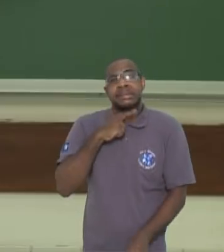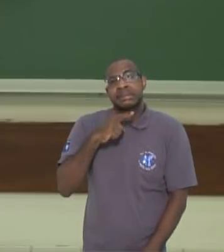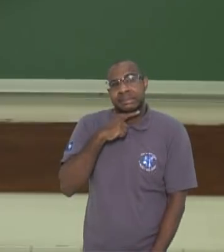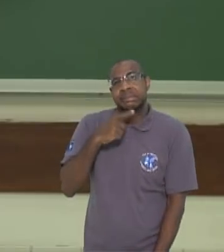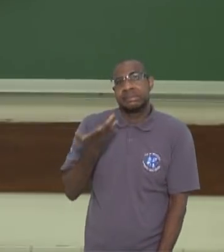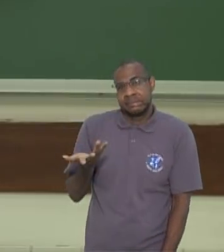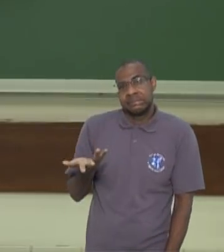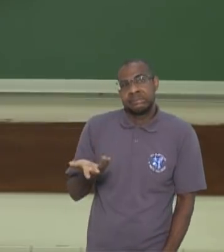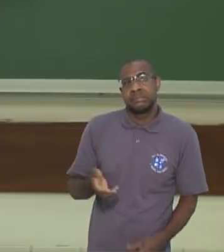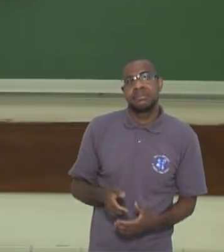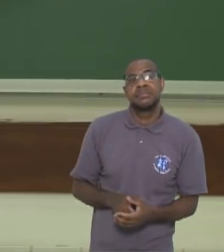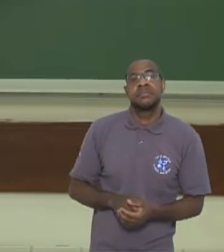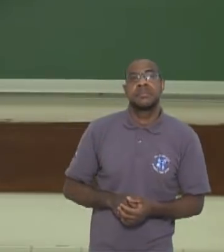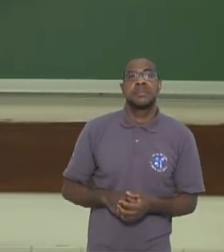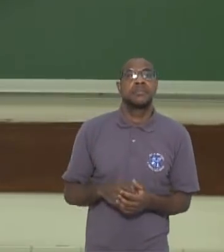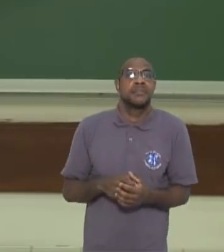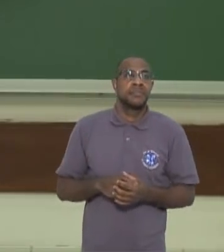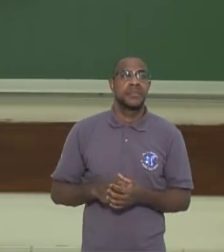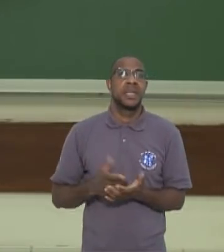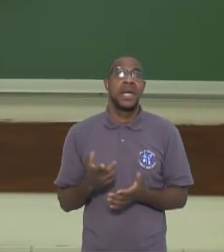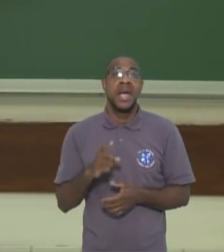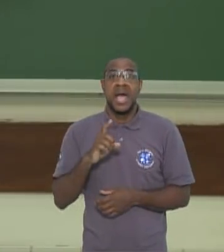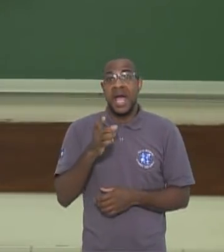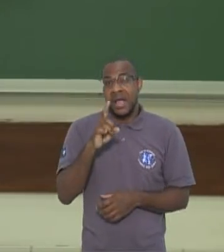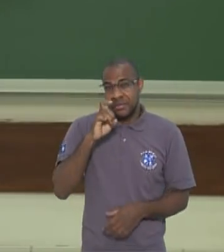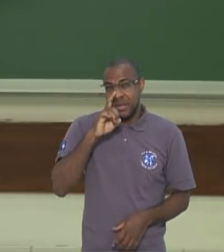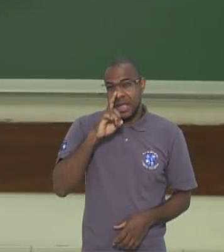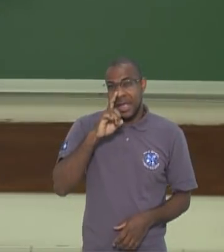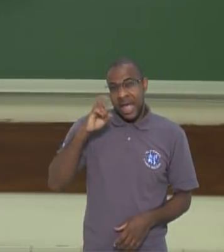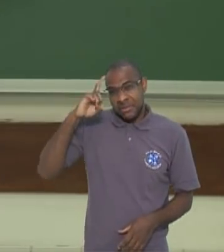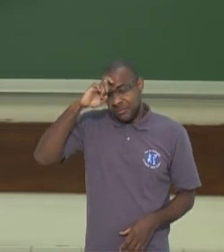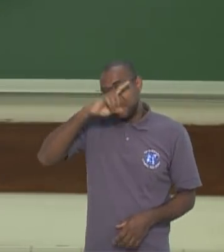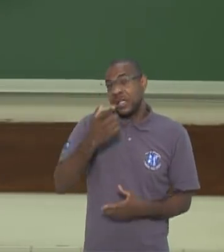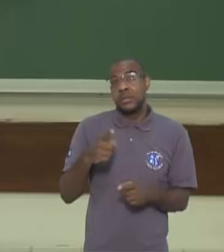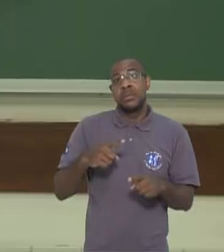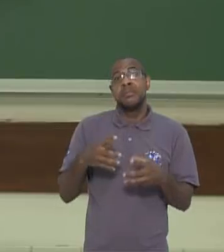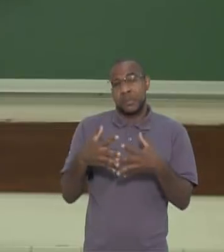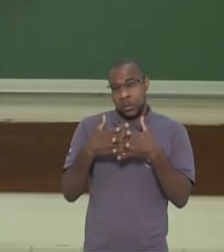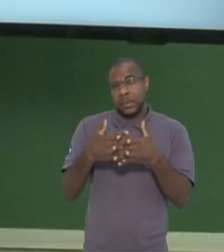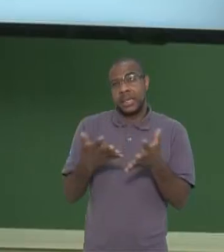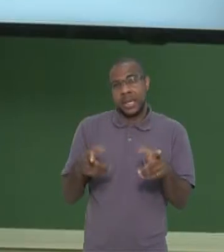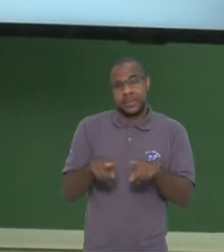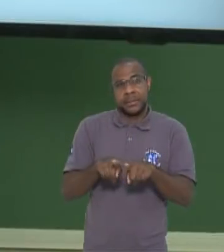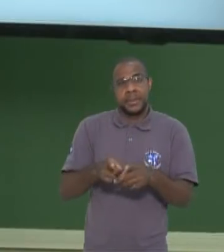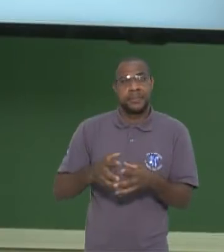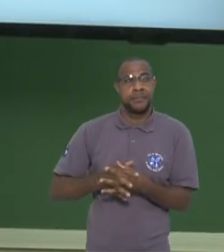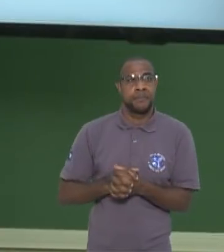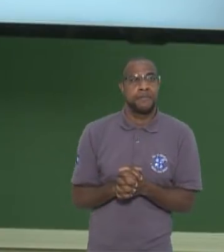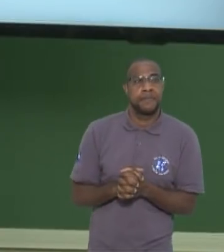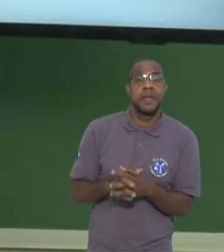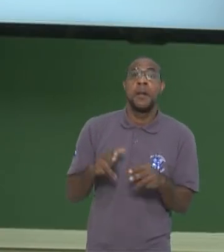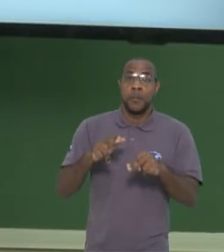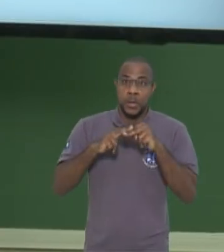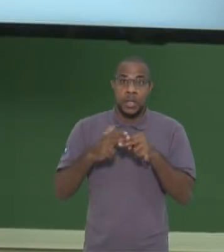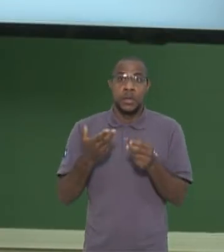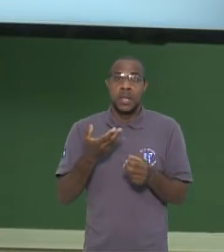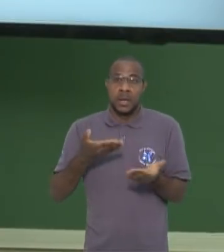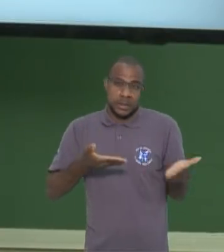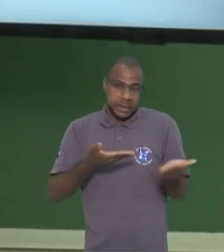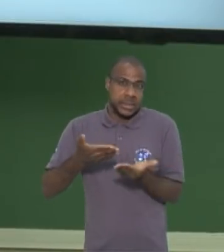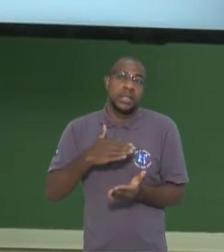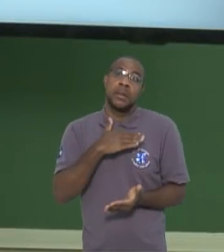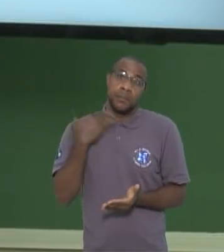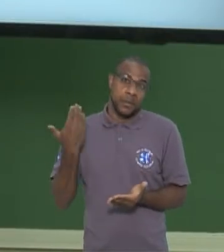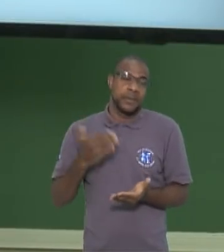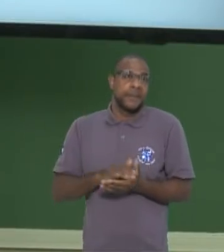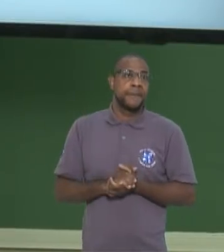uma síndrome um pouco mais rara, mas que também é mais complicada, tá? Outra síndrome, síndrome de Patot, trissomia